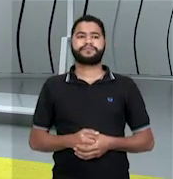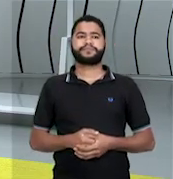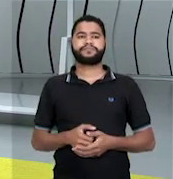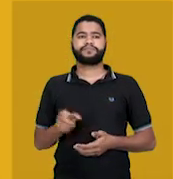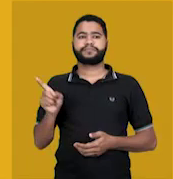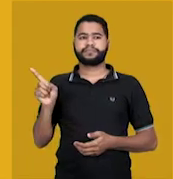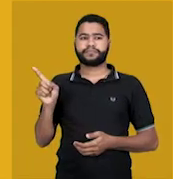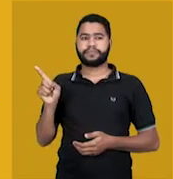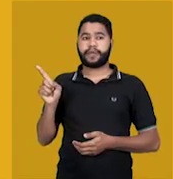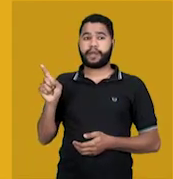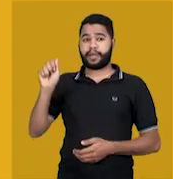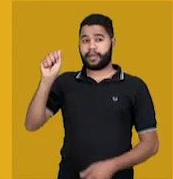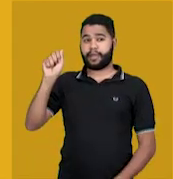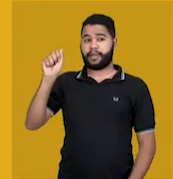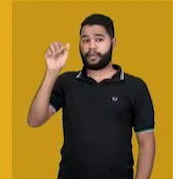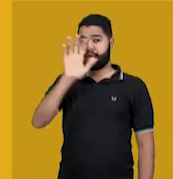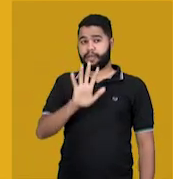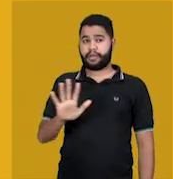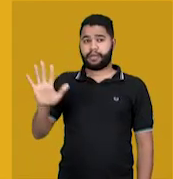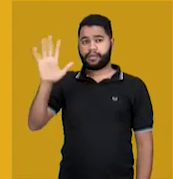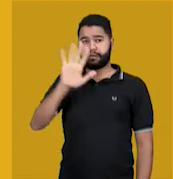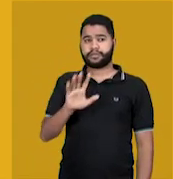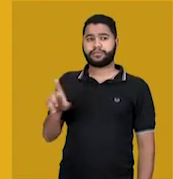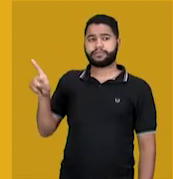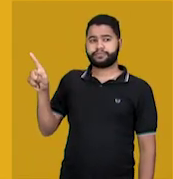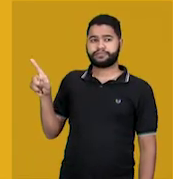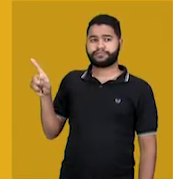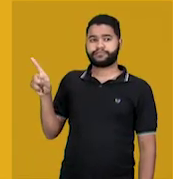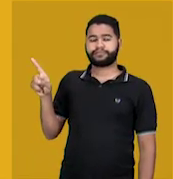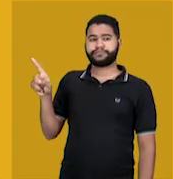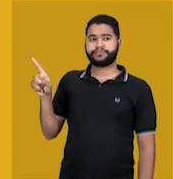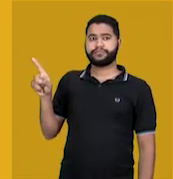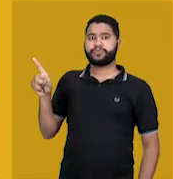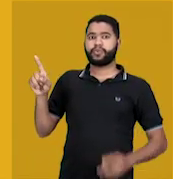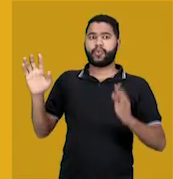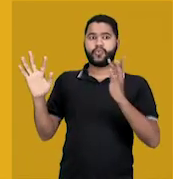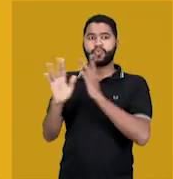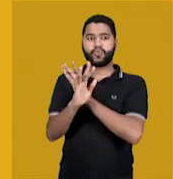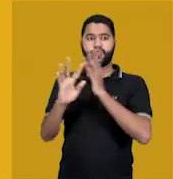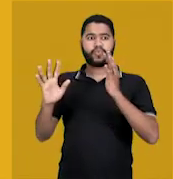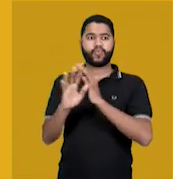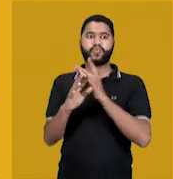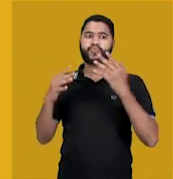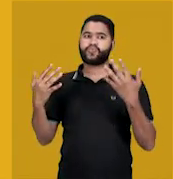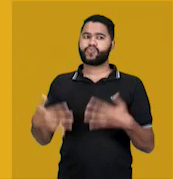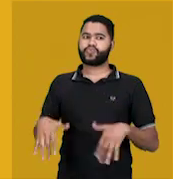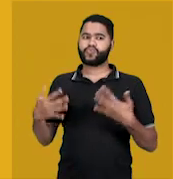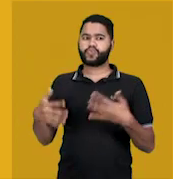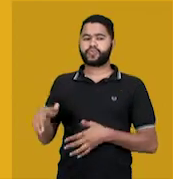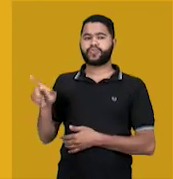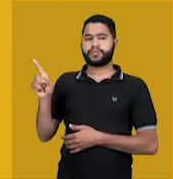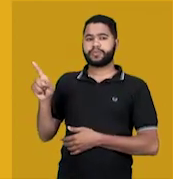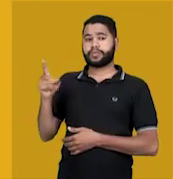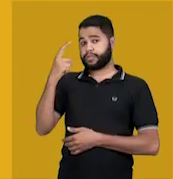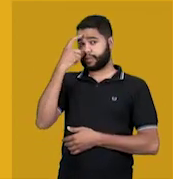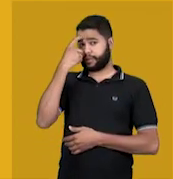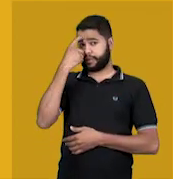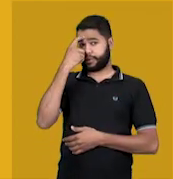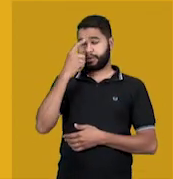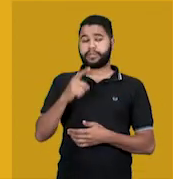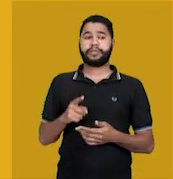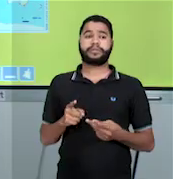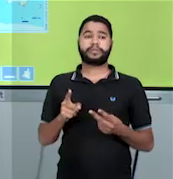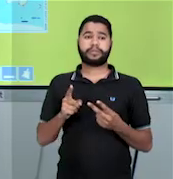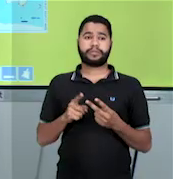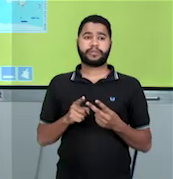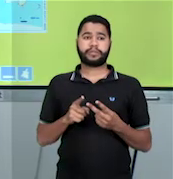aqui da Ásia, né, você tem ali, olha a grande concentração populacional ali na Índia, né, no caso